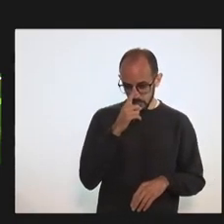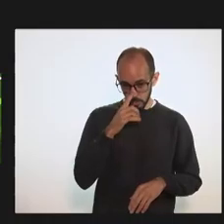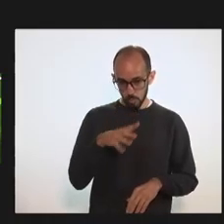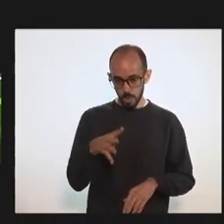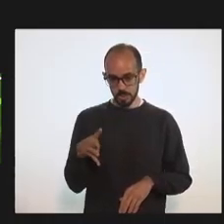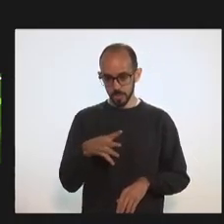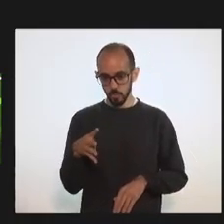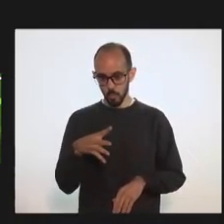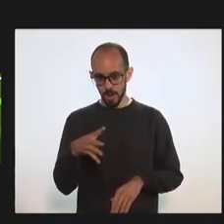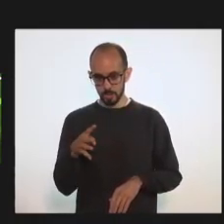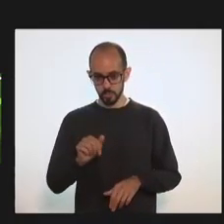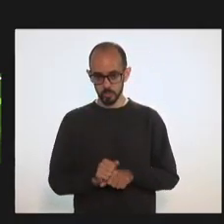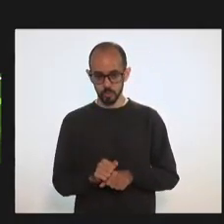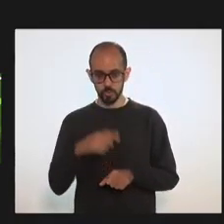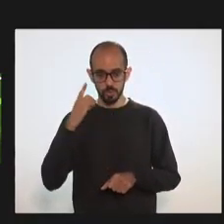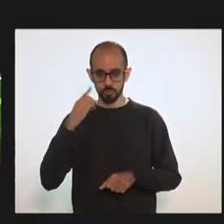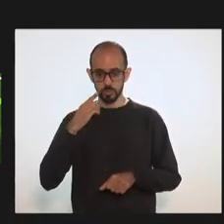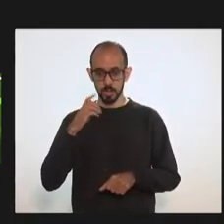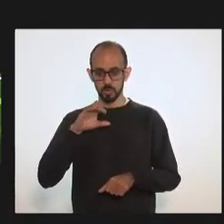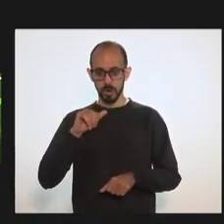votações subsequentes. Peço licença, então.